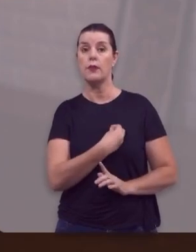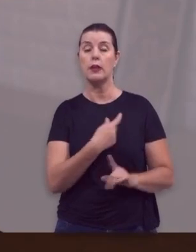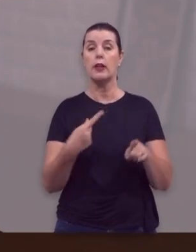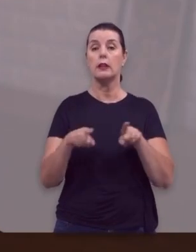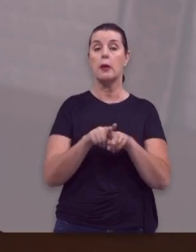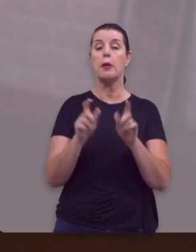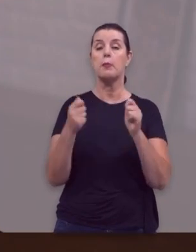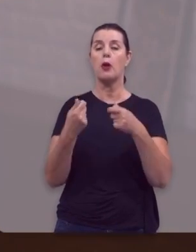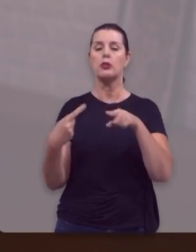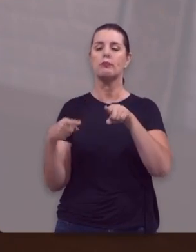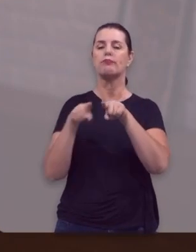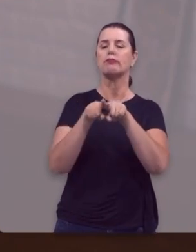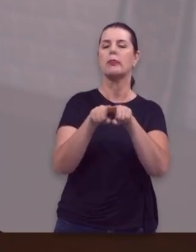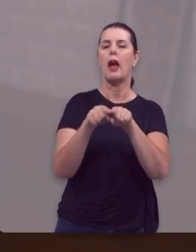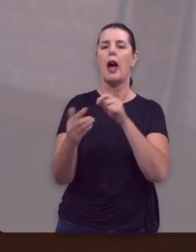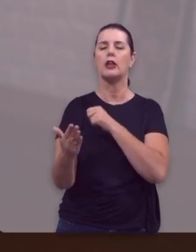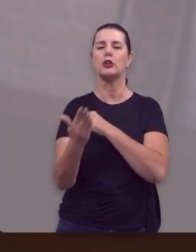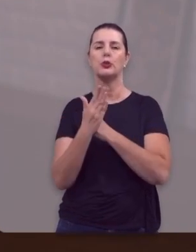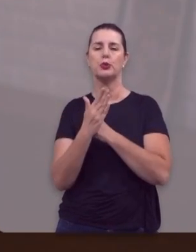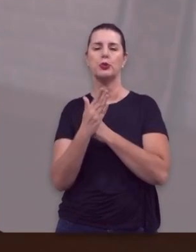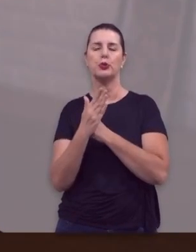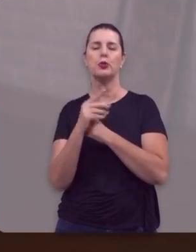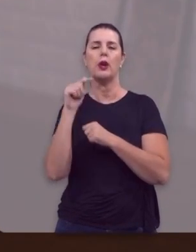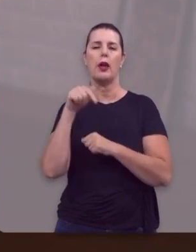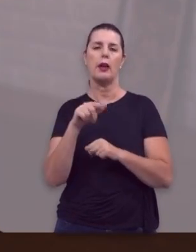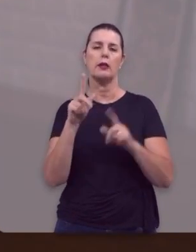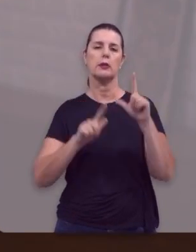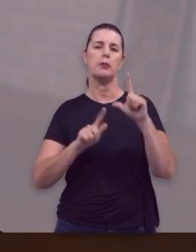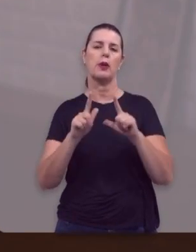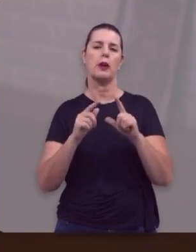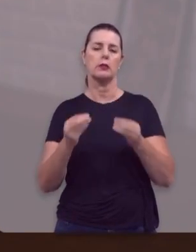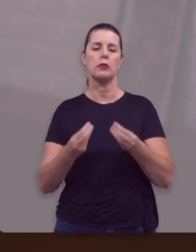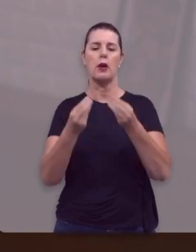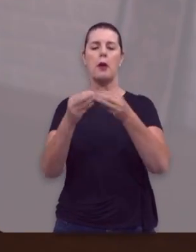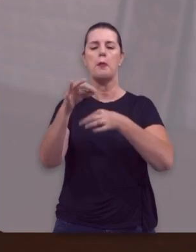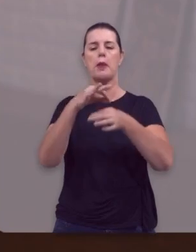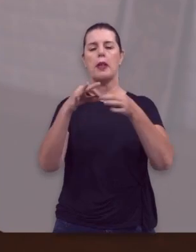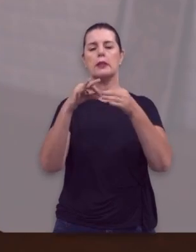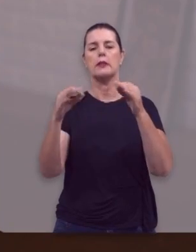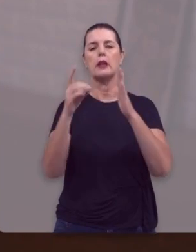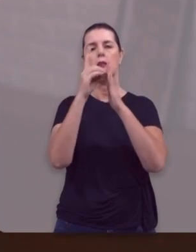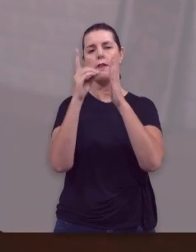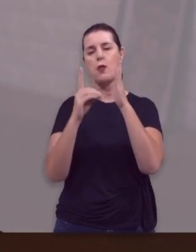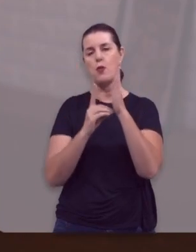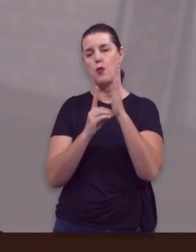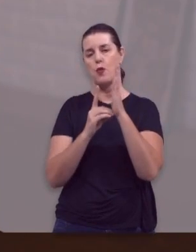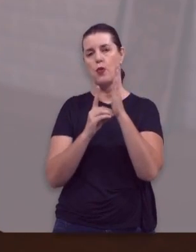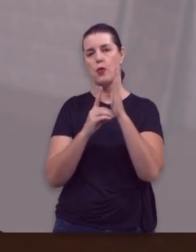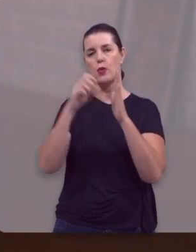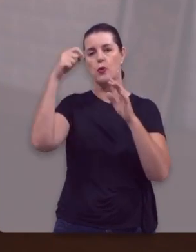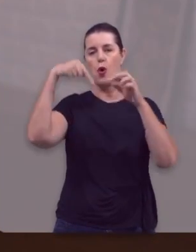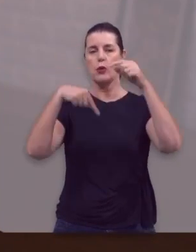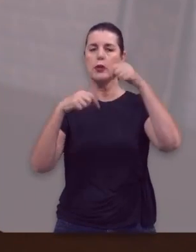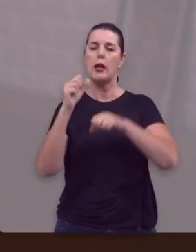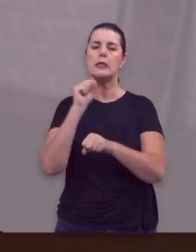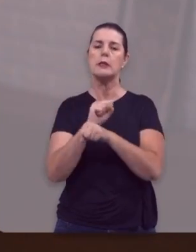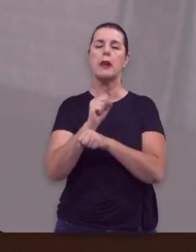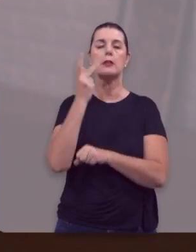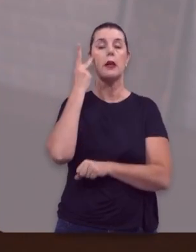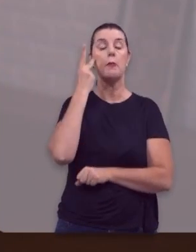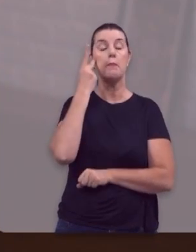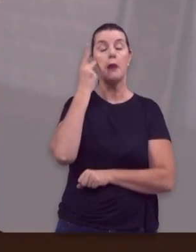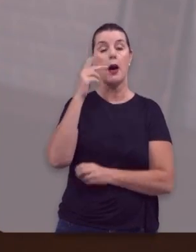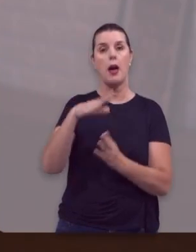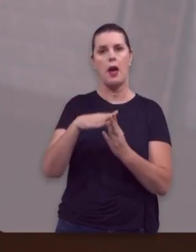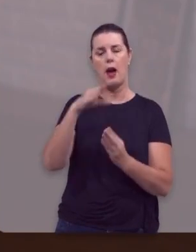participar, como você também pode ajudar este programa. A gente vai mandar um presente para você, esse devocionário, Gotas de Esperança para a Alma, mensagens